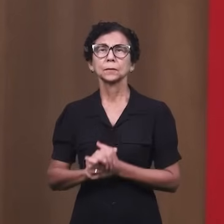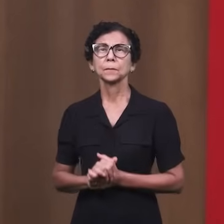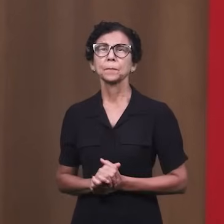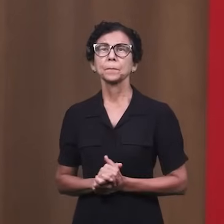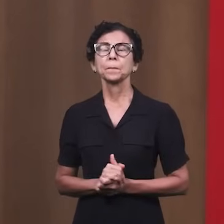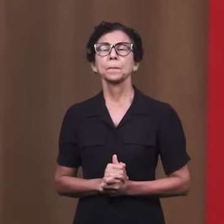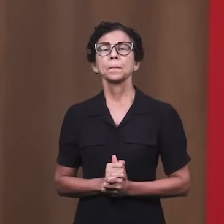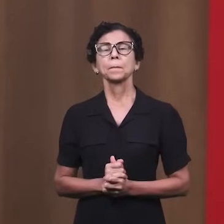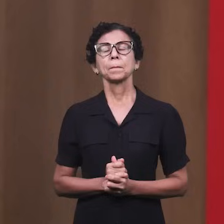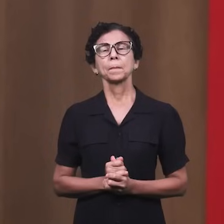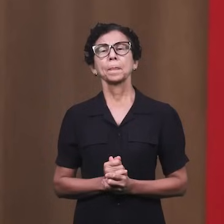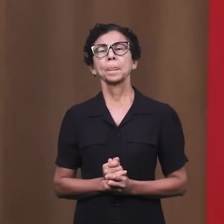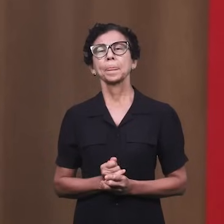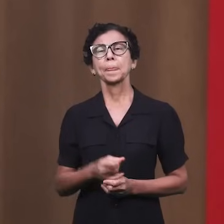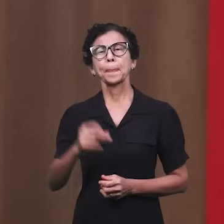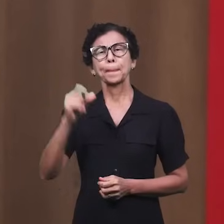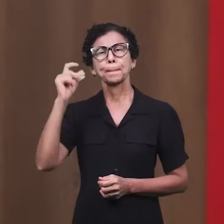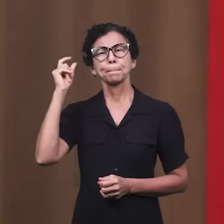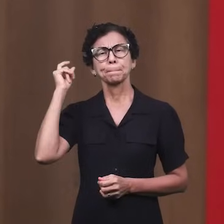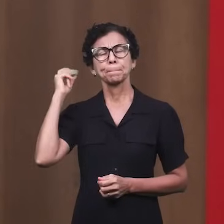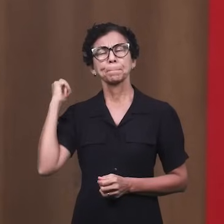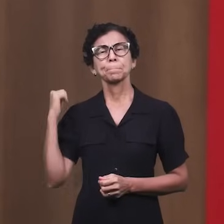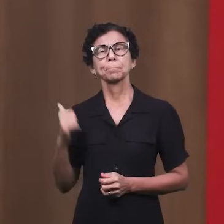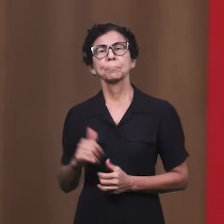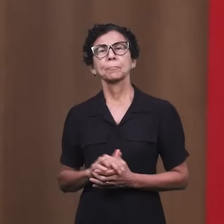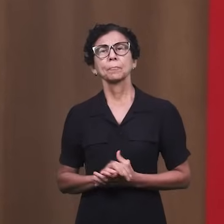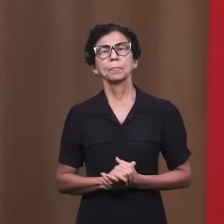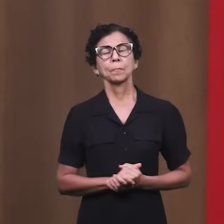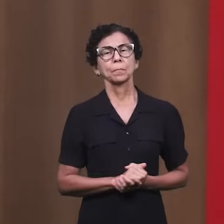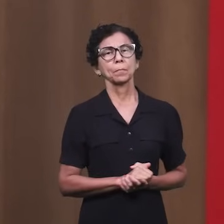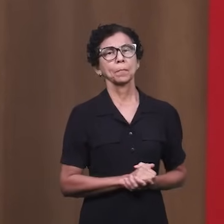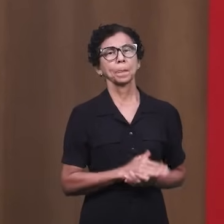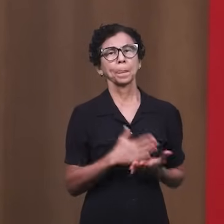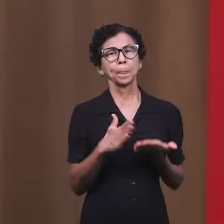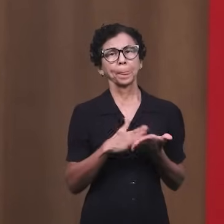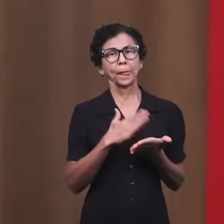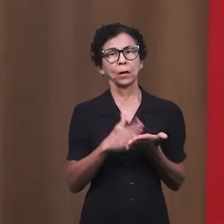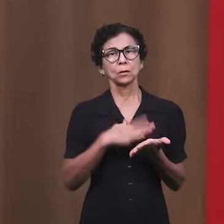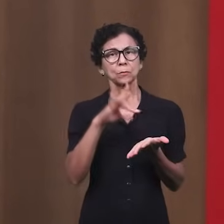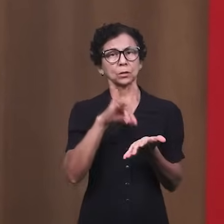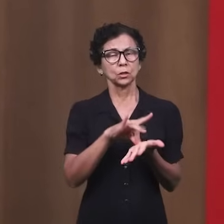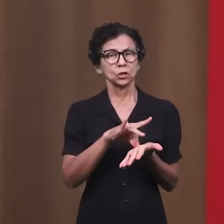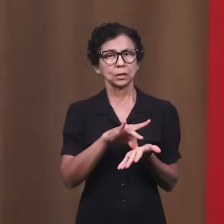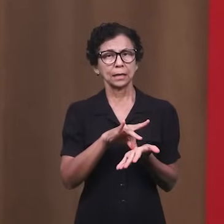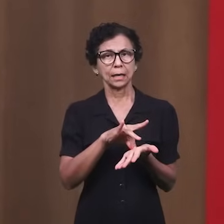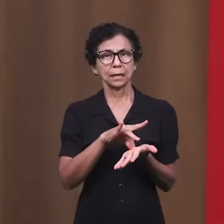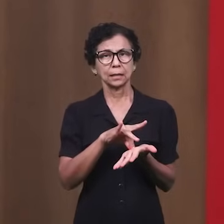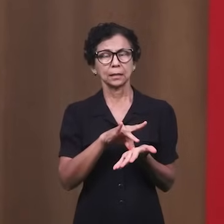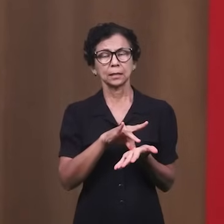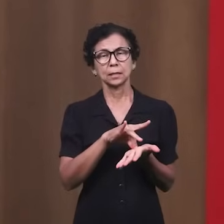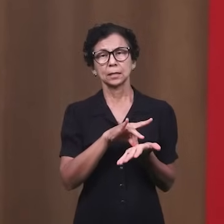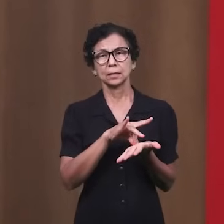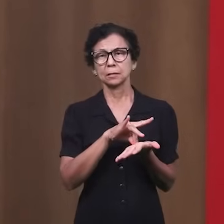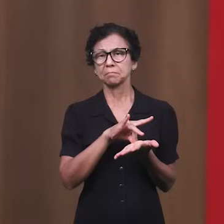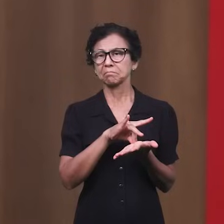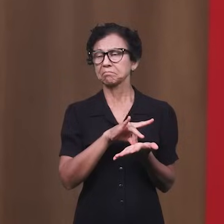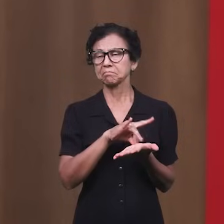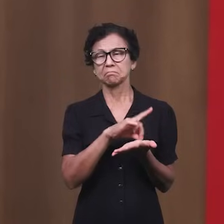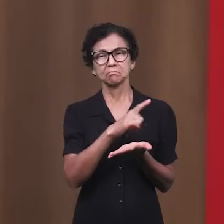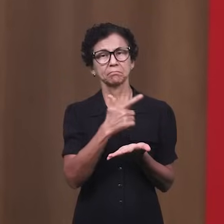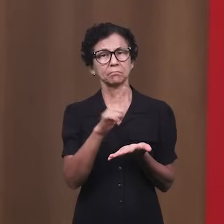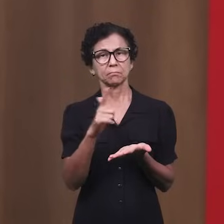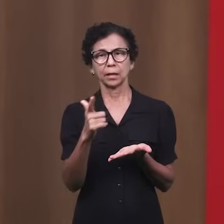escrito já muitos séculos atrás e os originais não existem mais